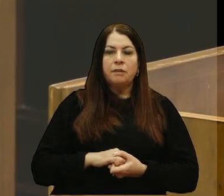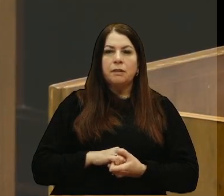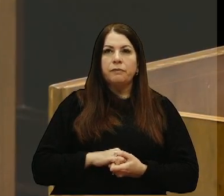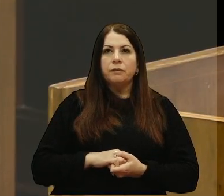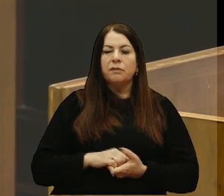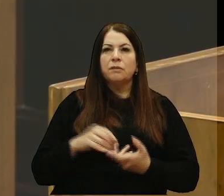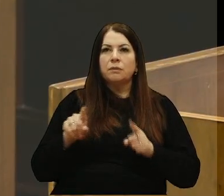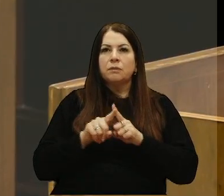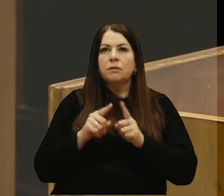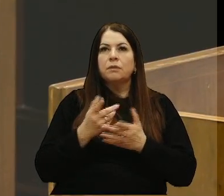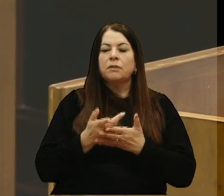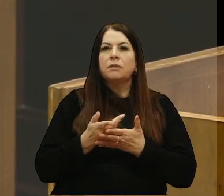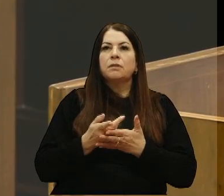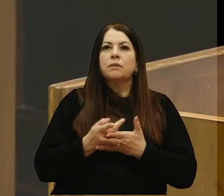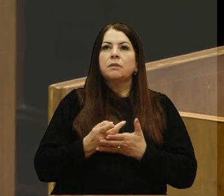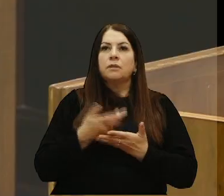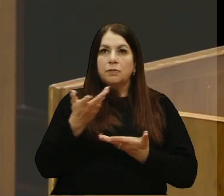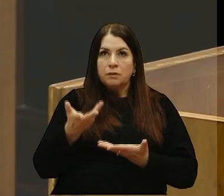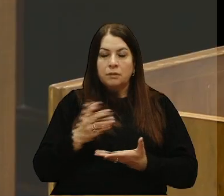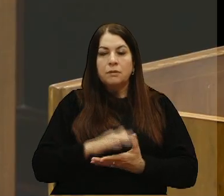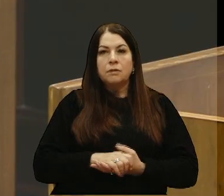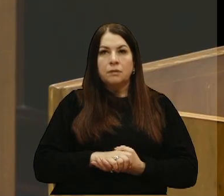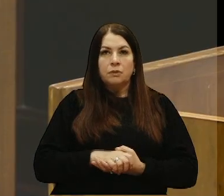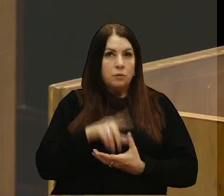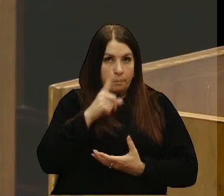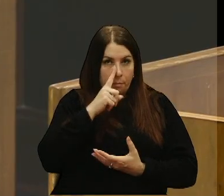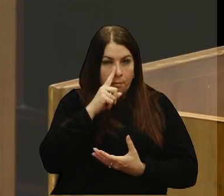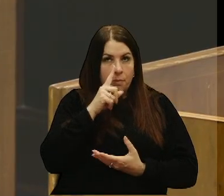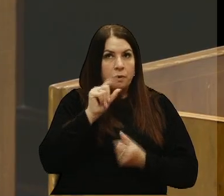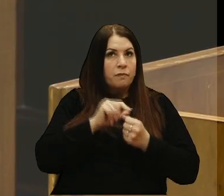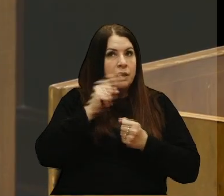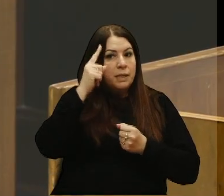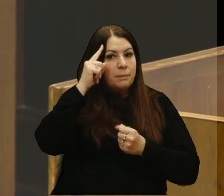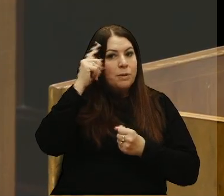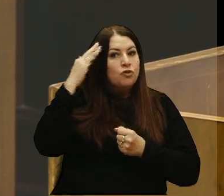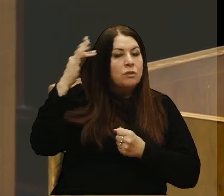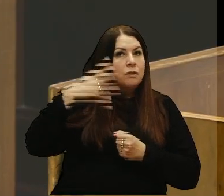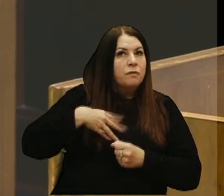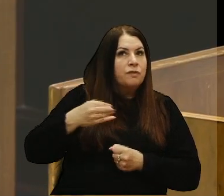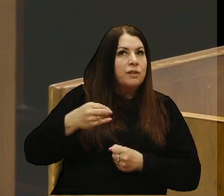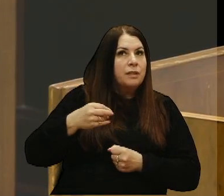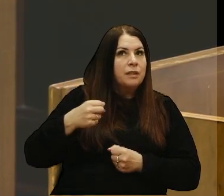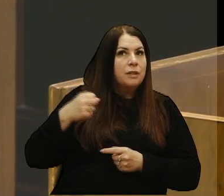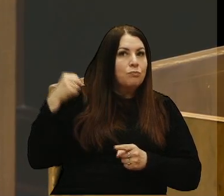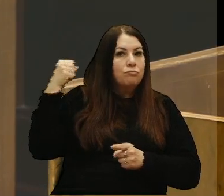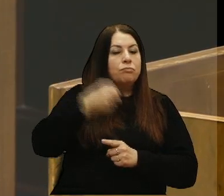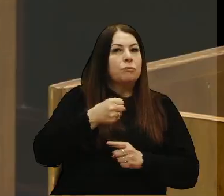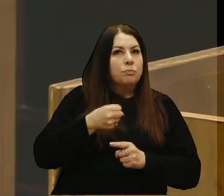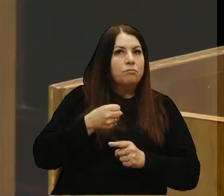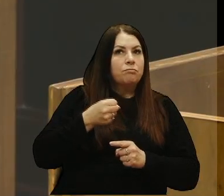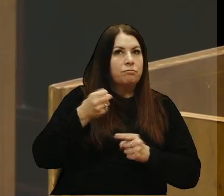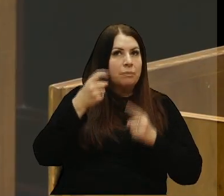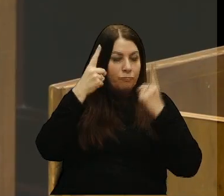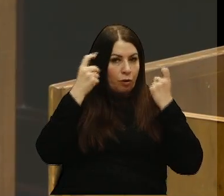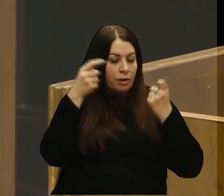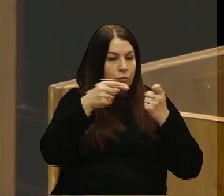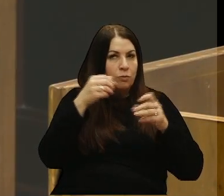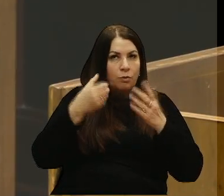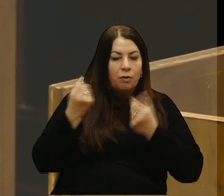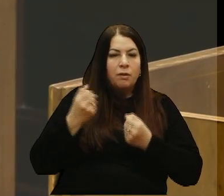A senhora que é mãe, vereadora Daiane, o que vai passar na cabeça da sua filha quando um cara agrediu o seu carro, dá um soco? Outro comentário